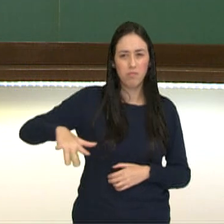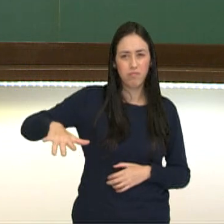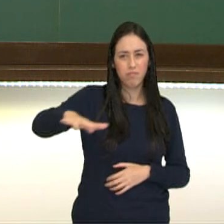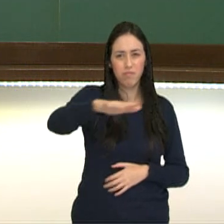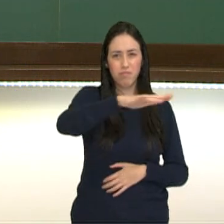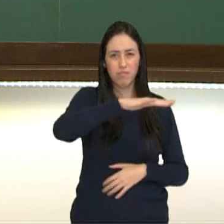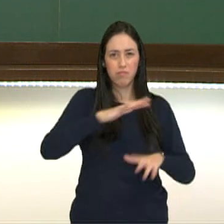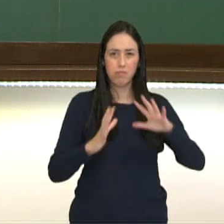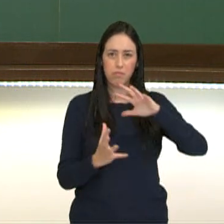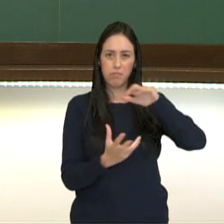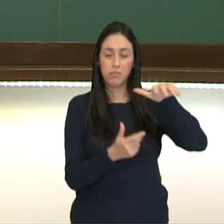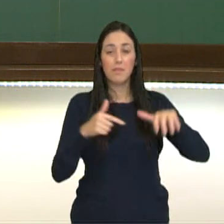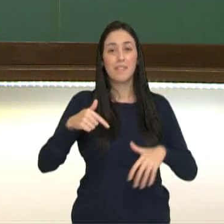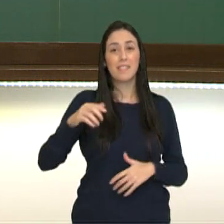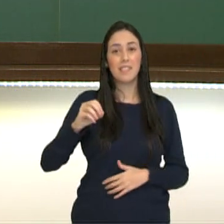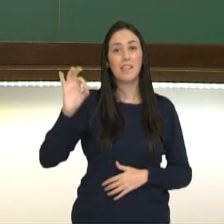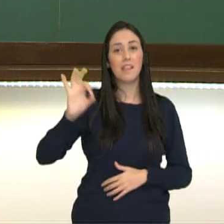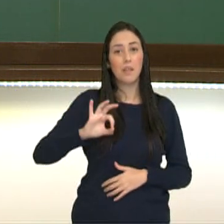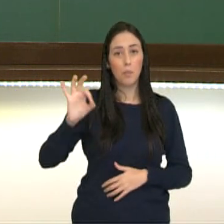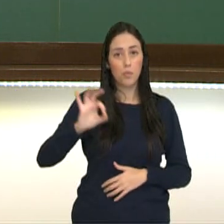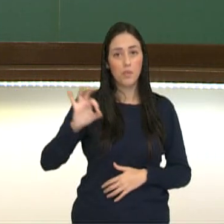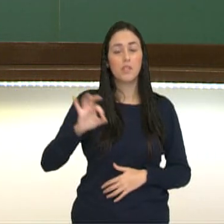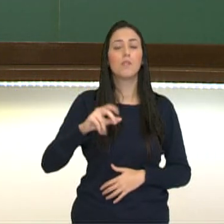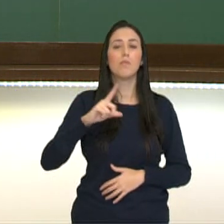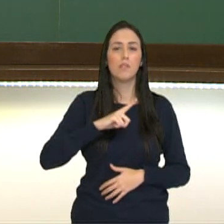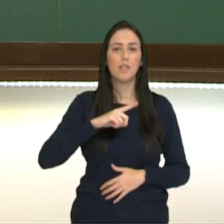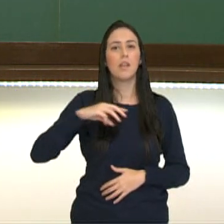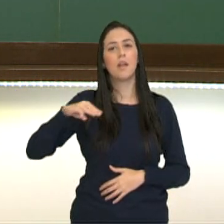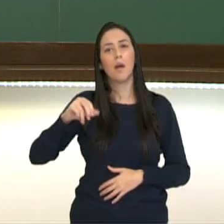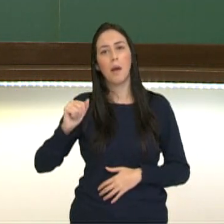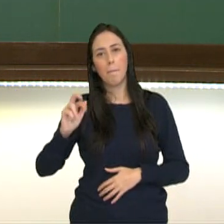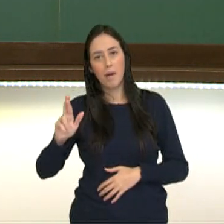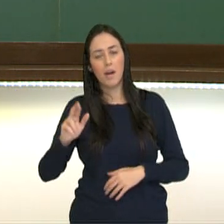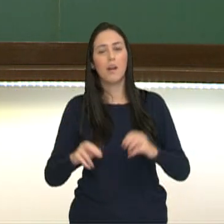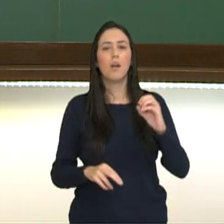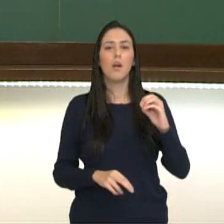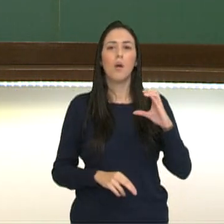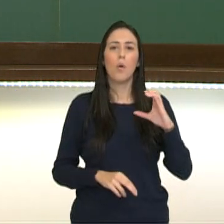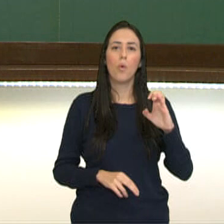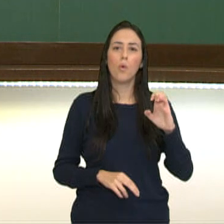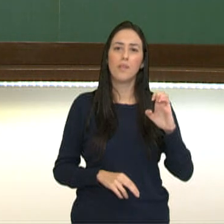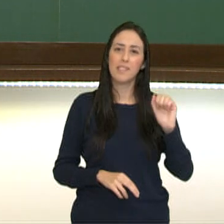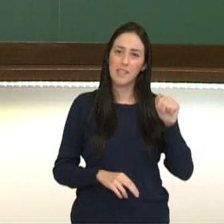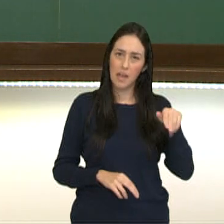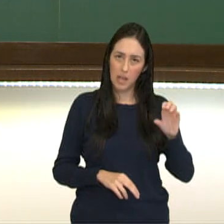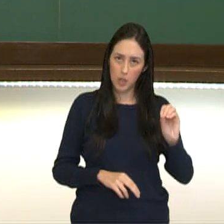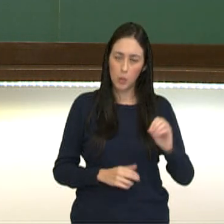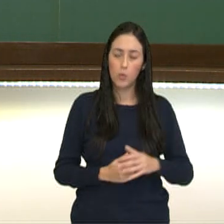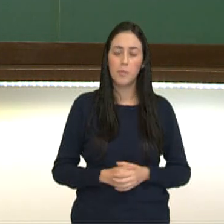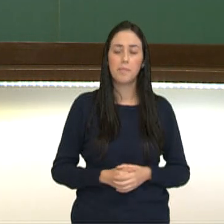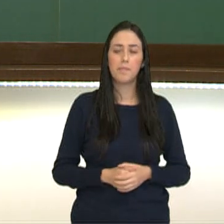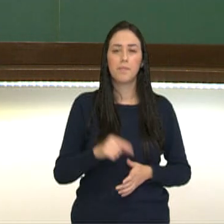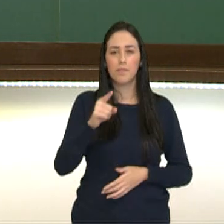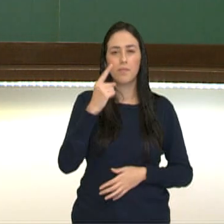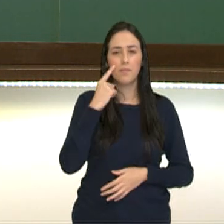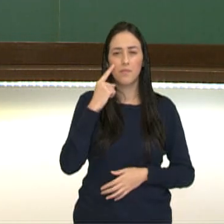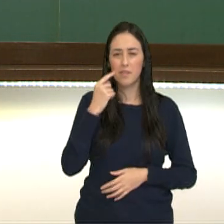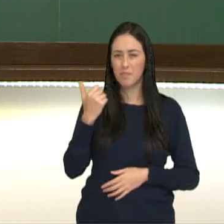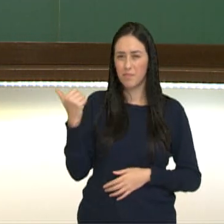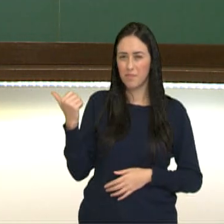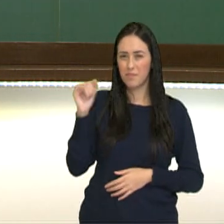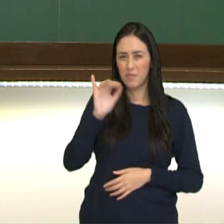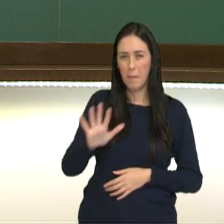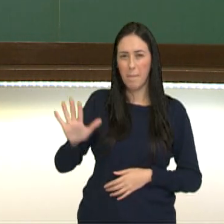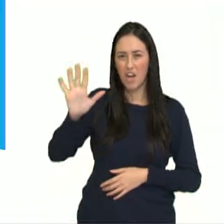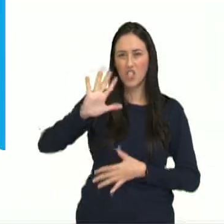70% desta superfície é composta de mares e oceanos. E os mares e oceanos, conforme você pode visualizar